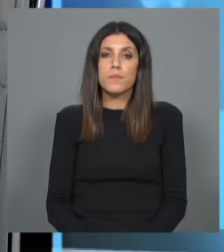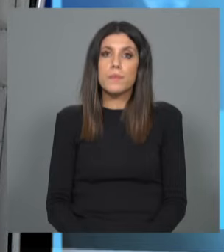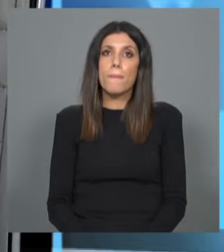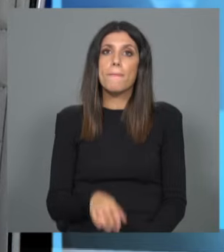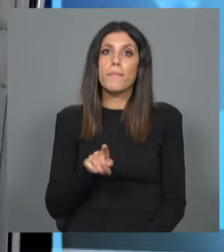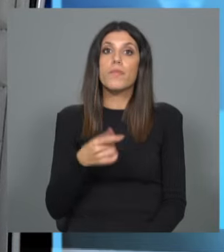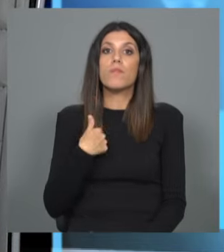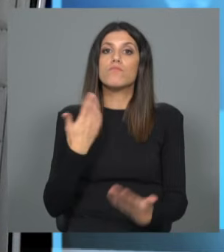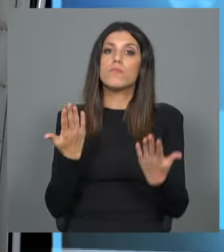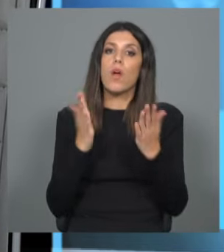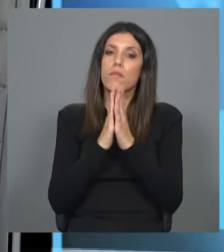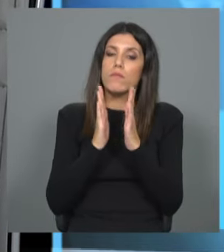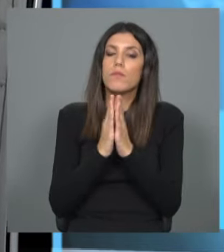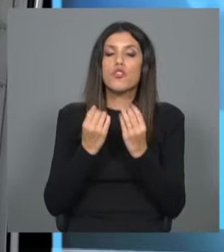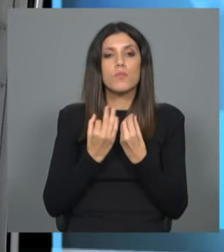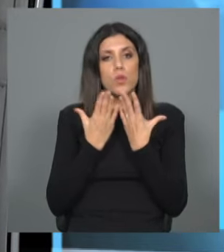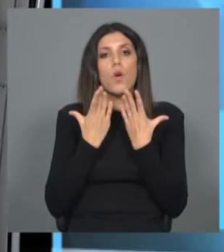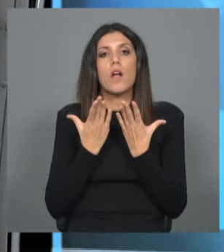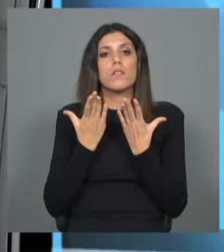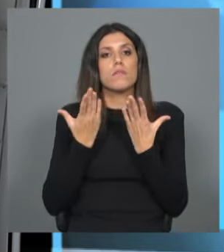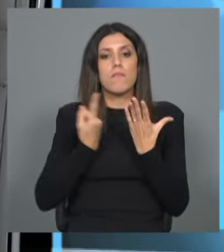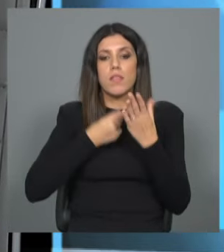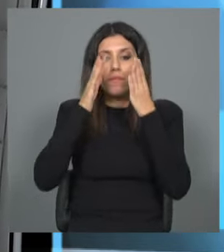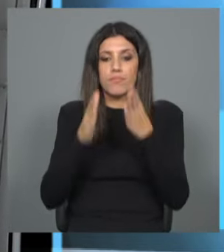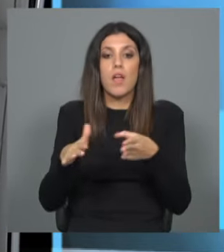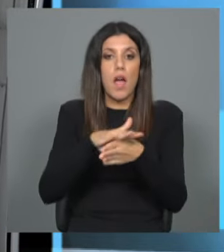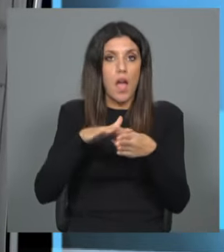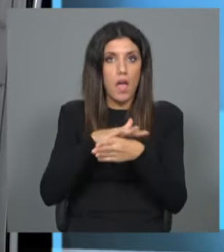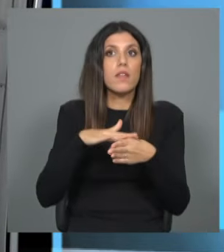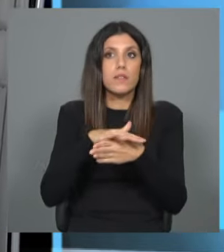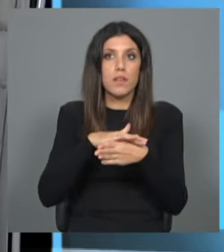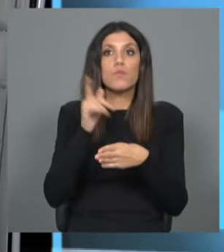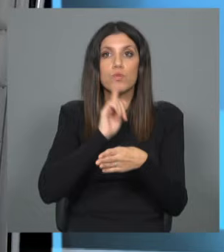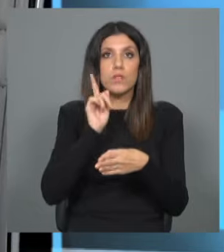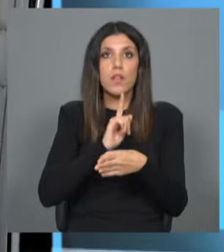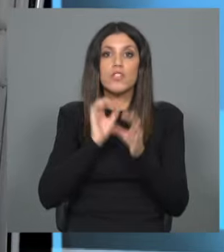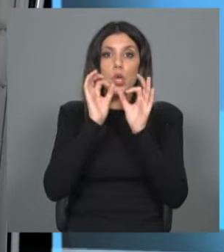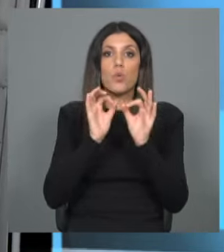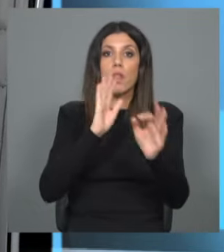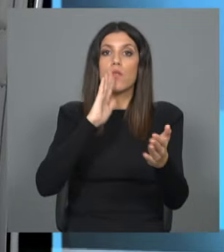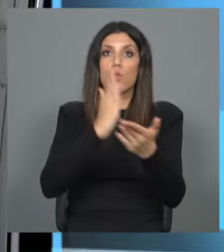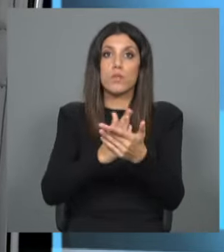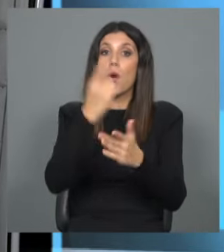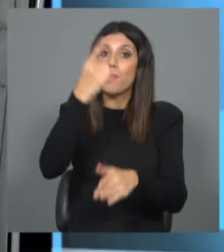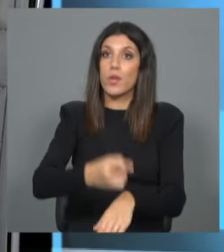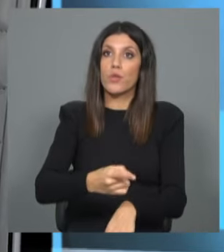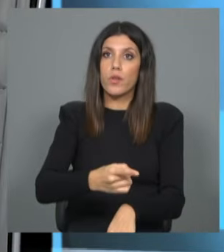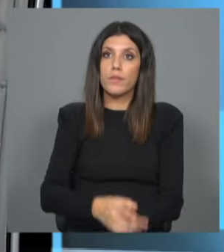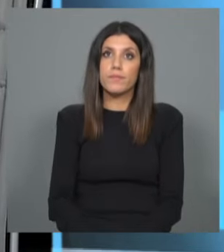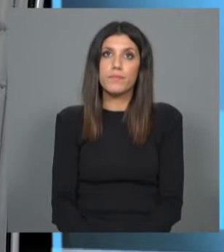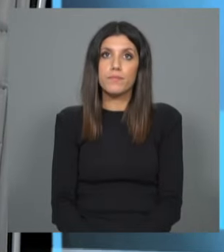tem que ser atendido, deve ser atendido, e é uma das áreas de intervenção em cuidados paliativos obrigatória.